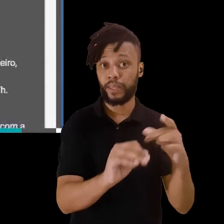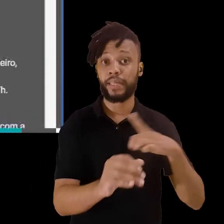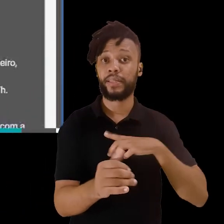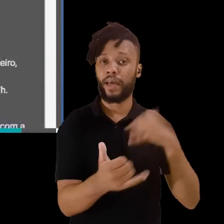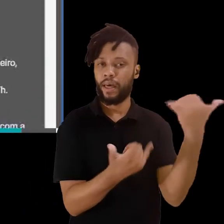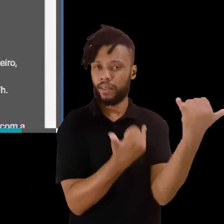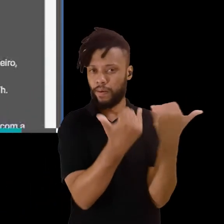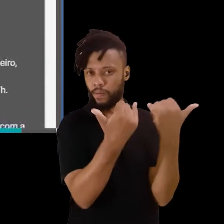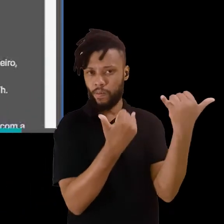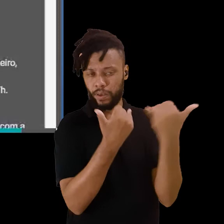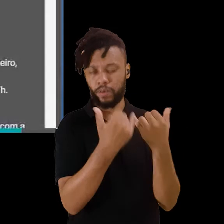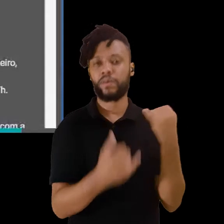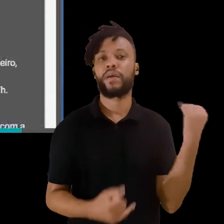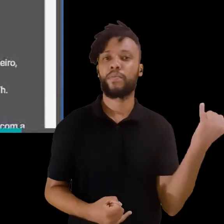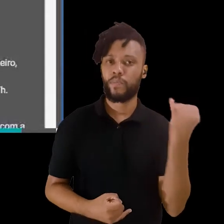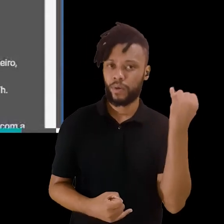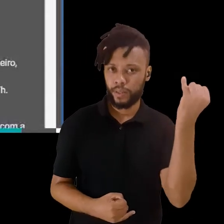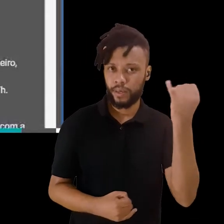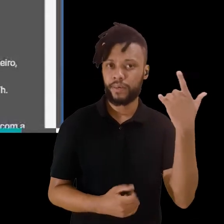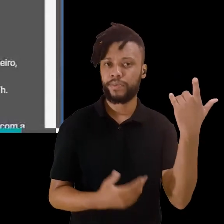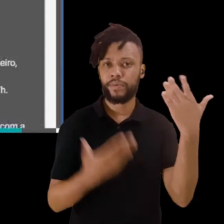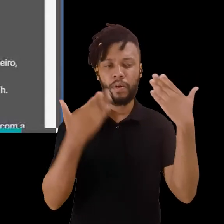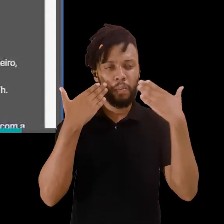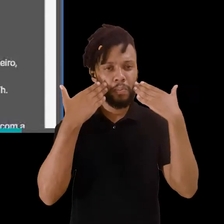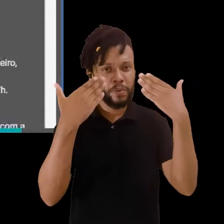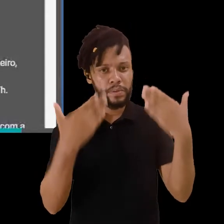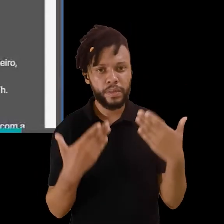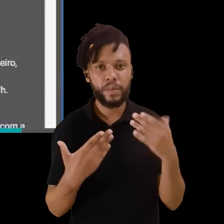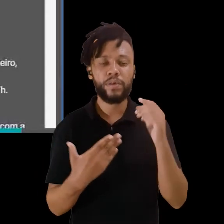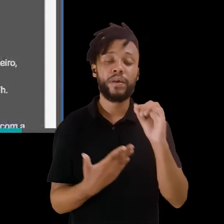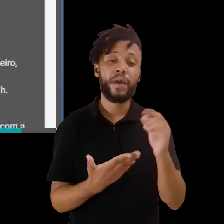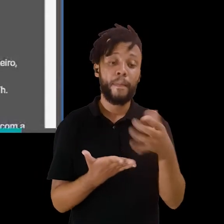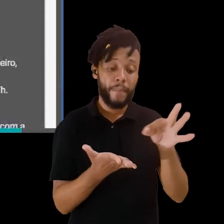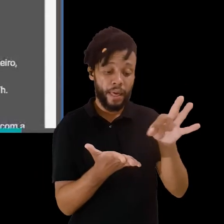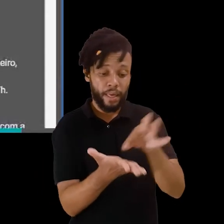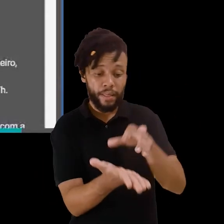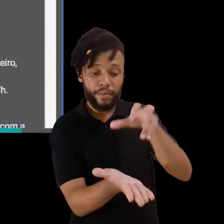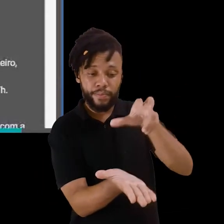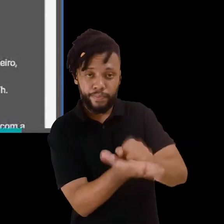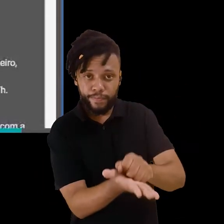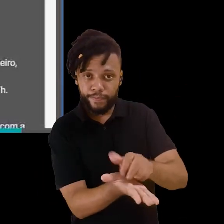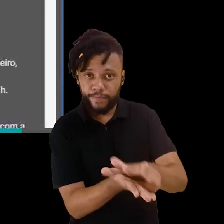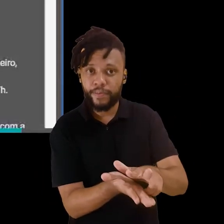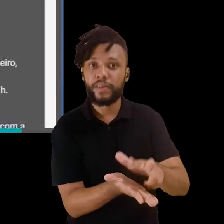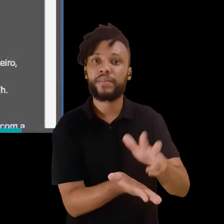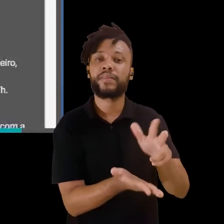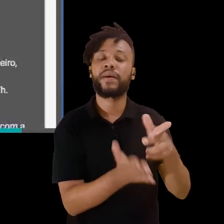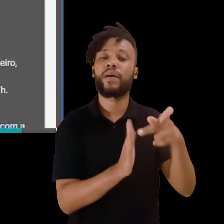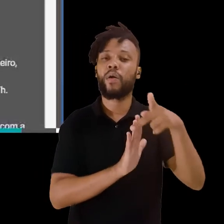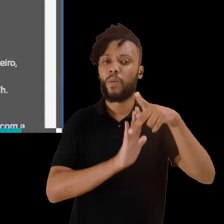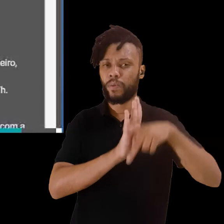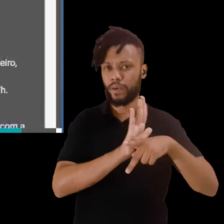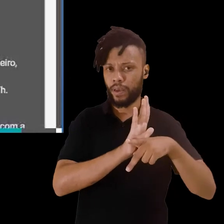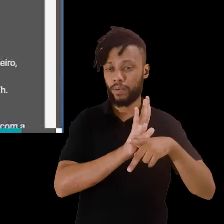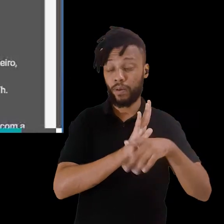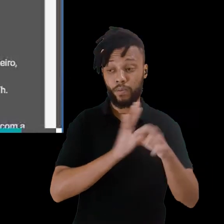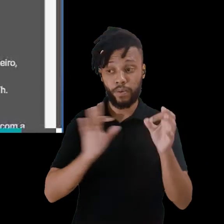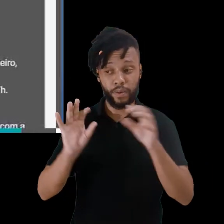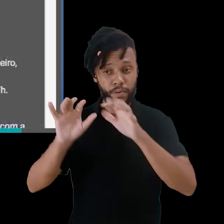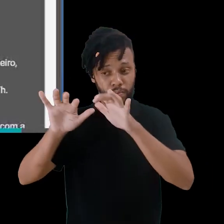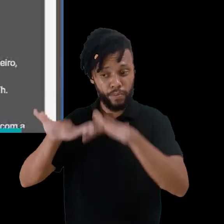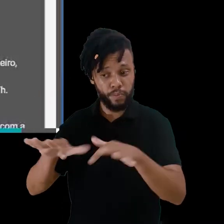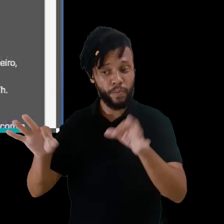informação que eu acho importante destacar, né, que para efetuar as inscrições de projetos basta concluir